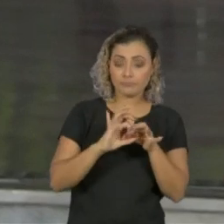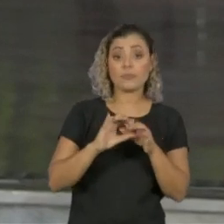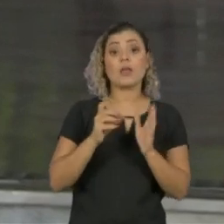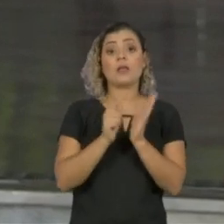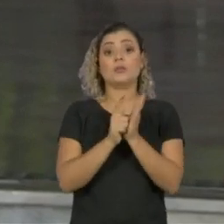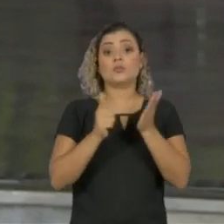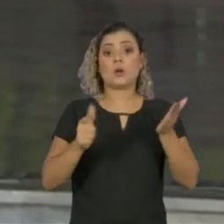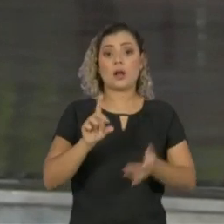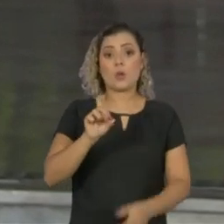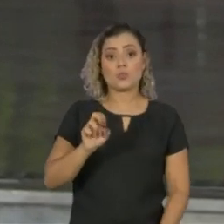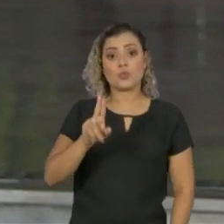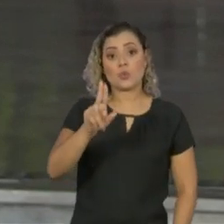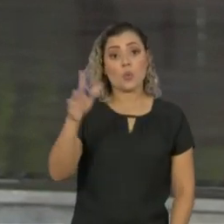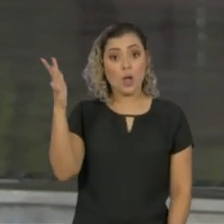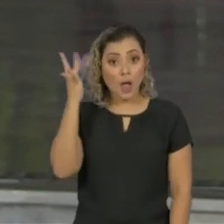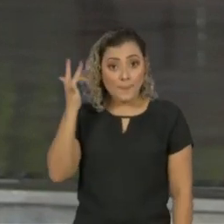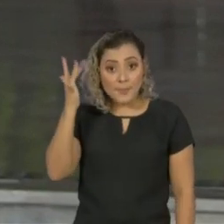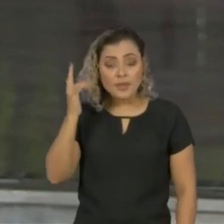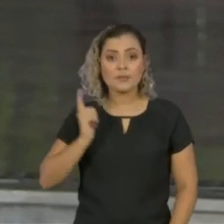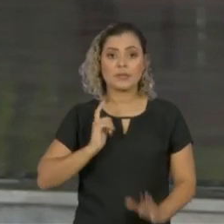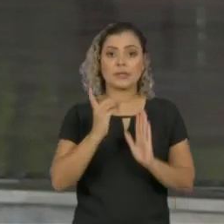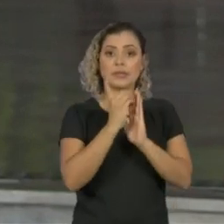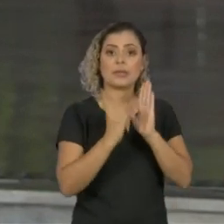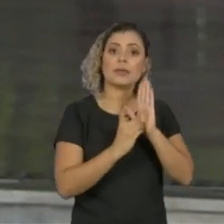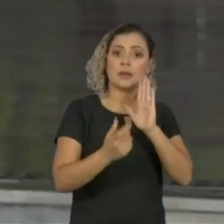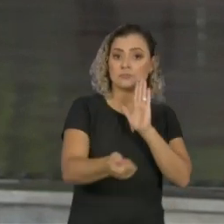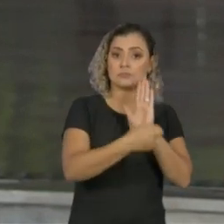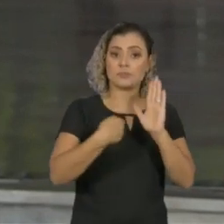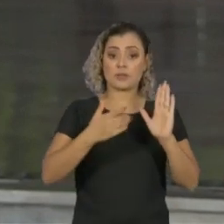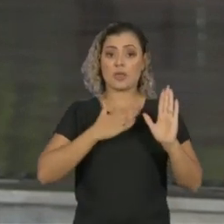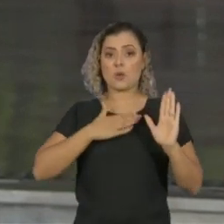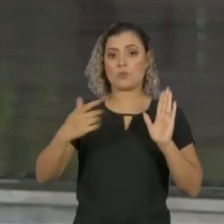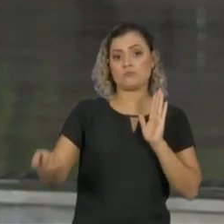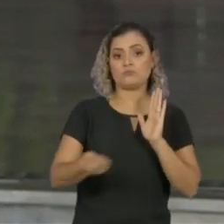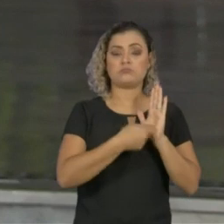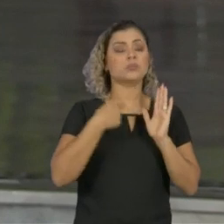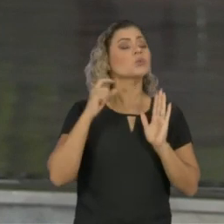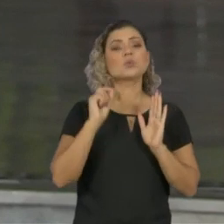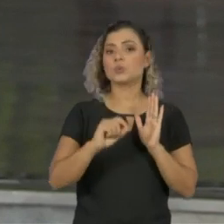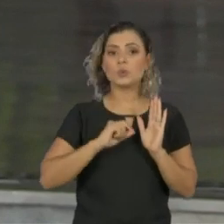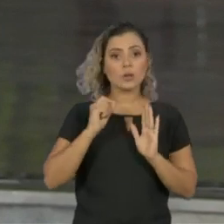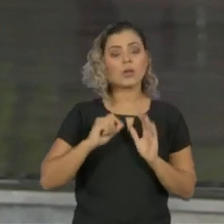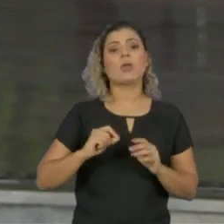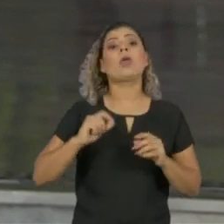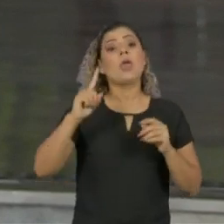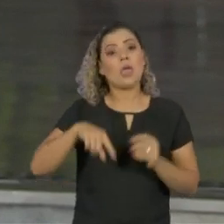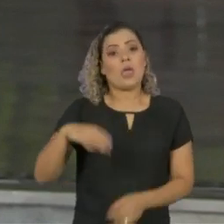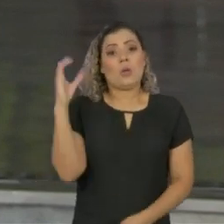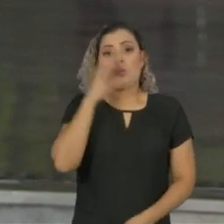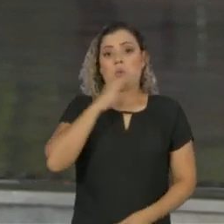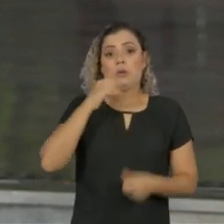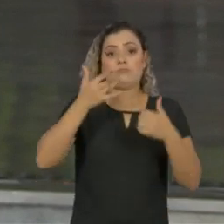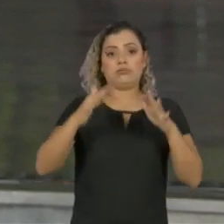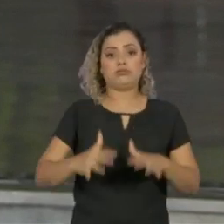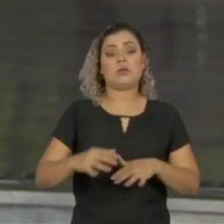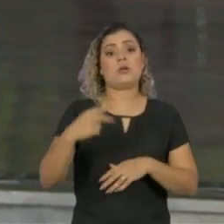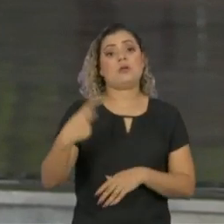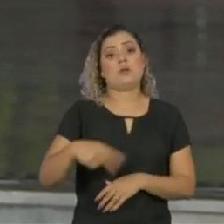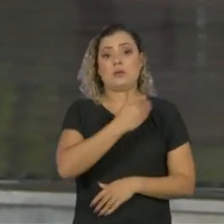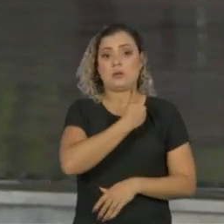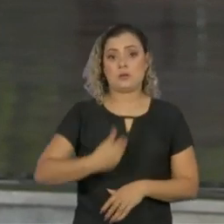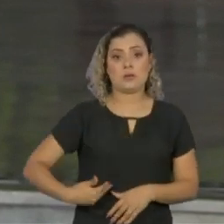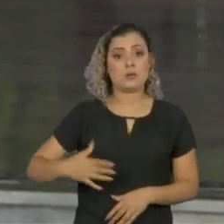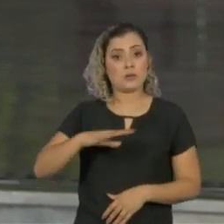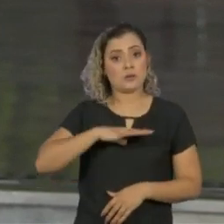amanhã, nós teremos o decreto assinado por mim de reconhecimento de situação de calamidade pública na cidade de São